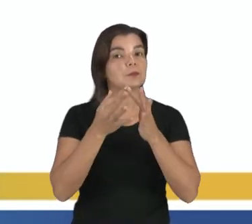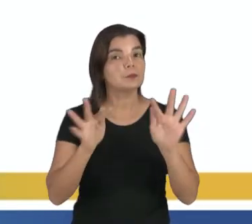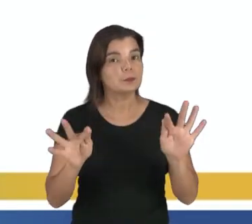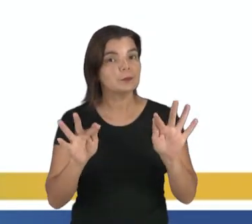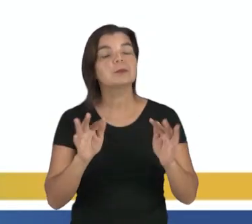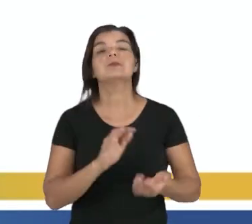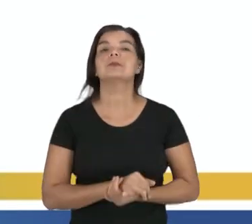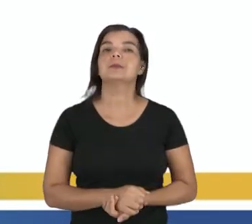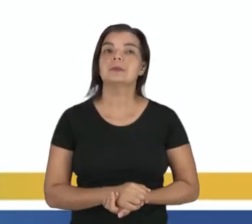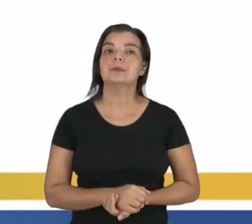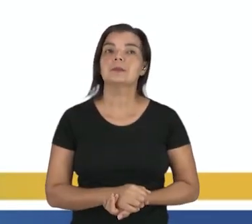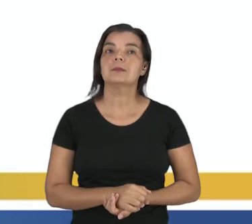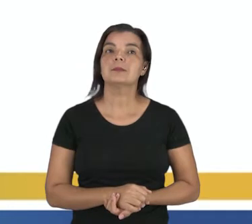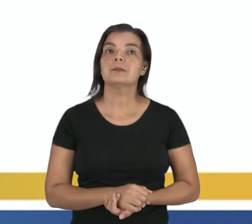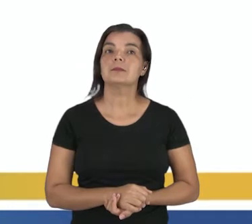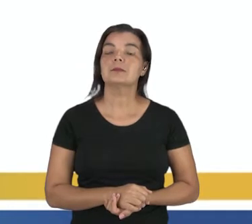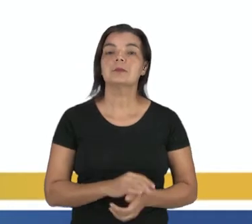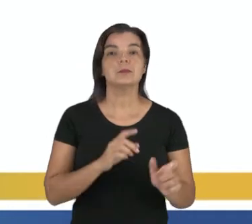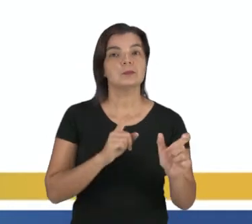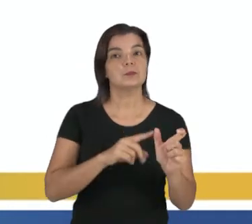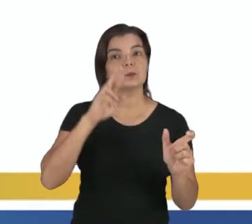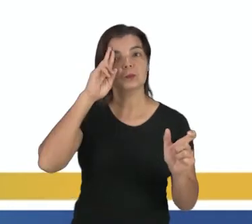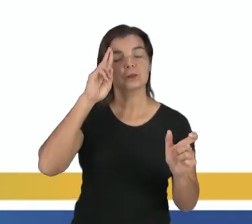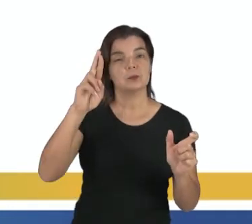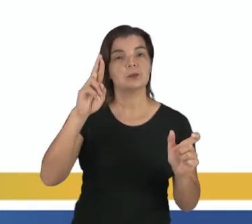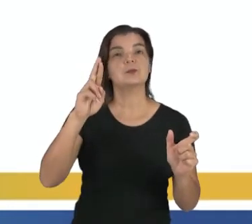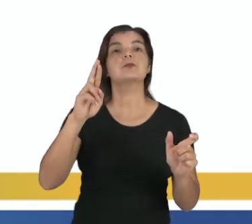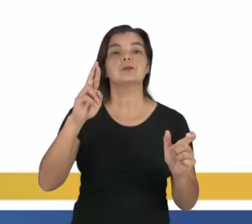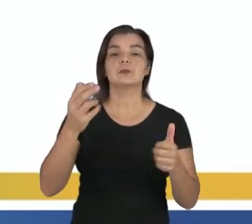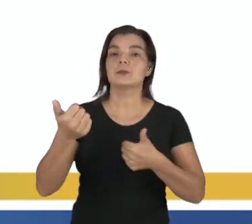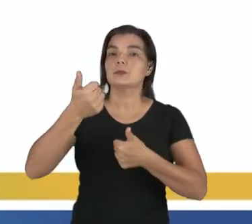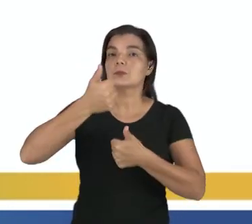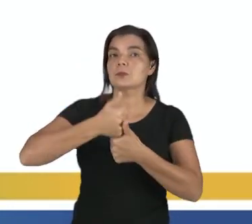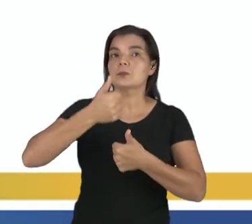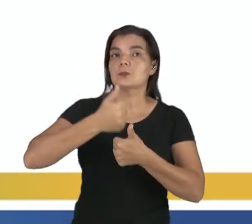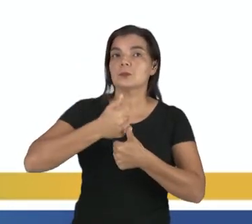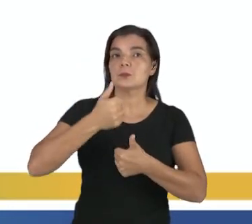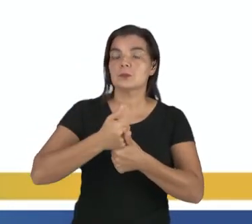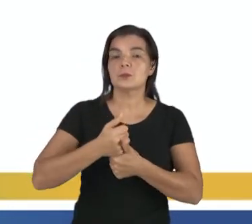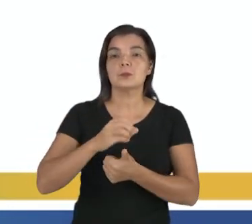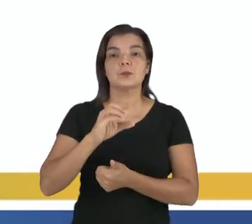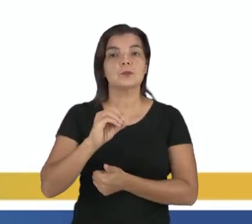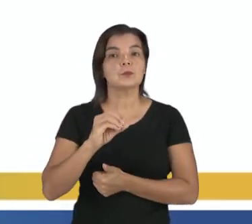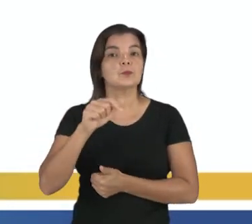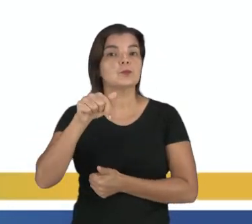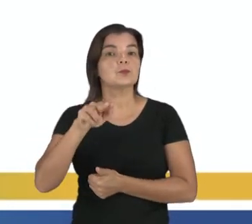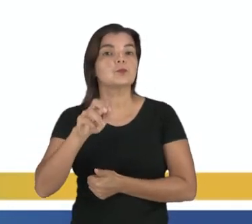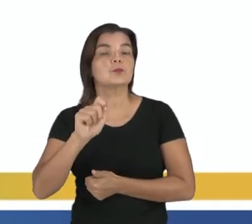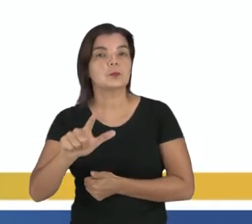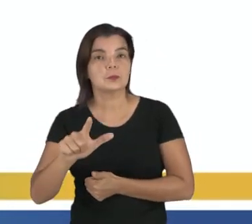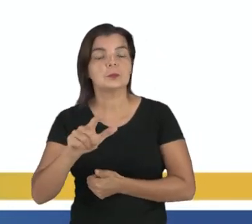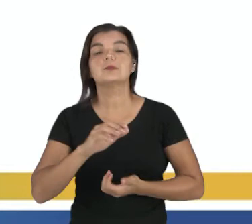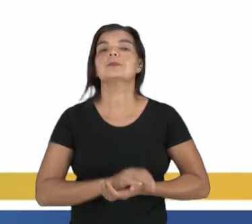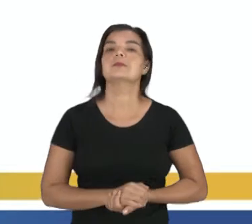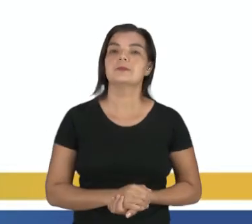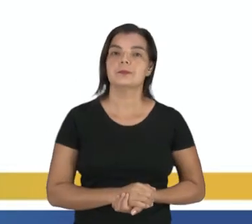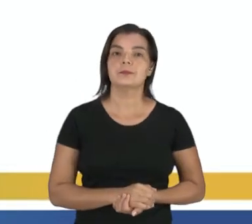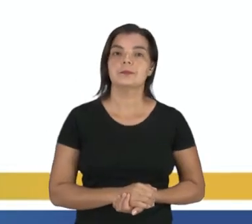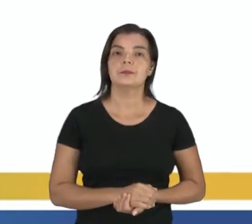frase apenas. A palavra chefe está sendo substituída pelo pronome relativo o